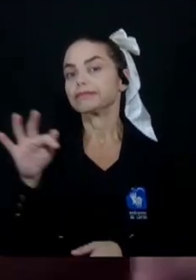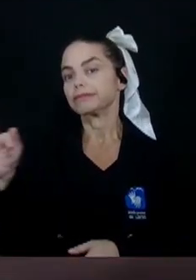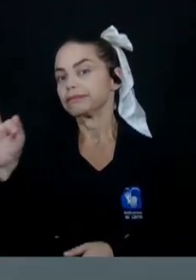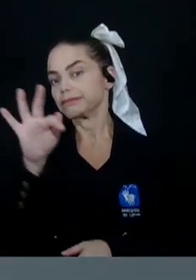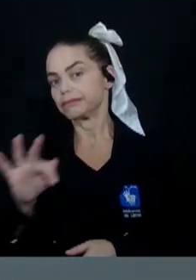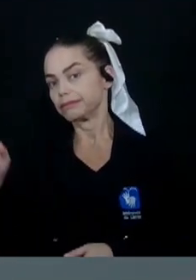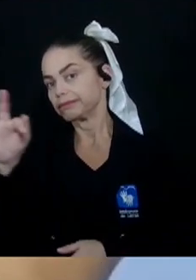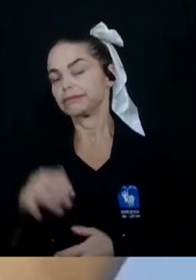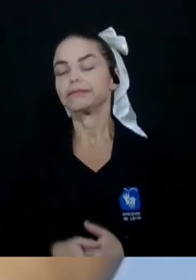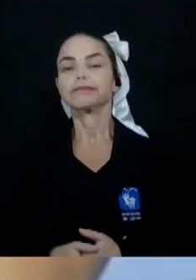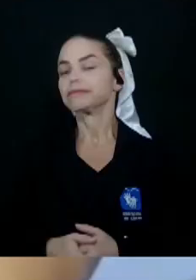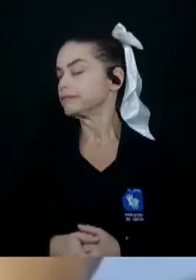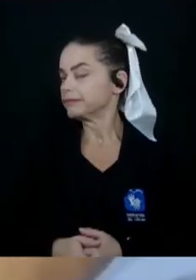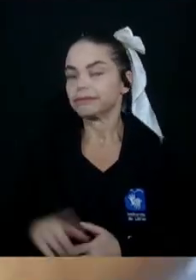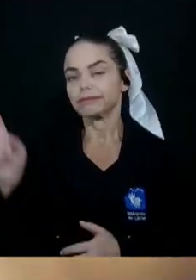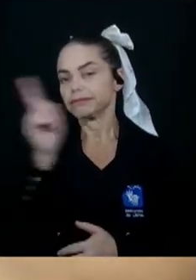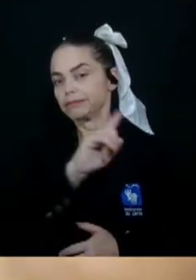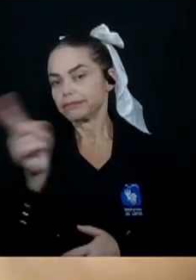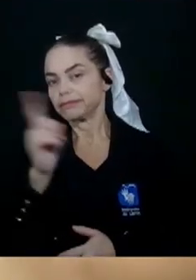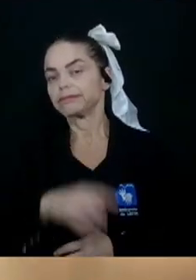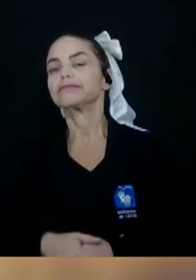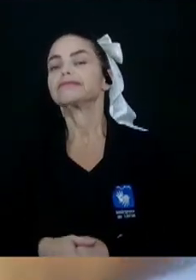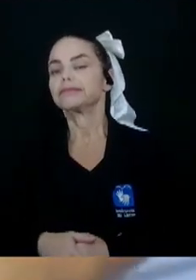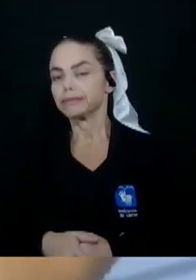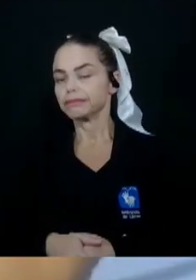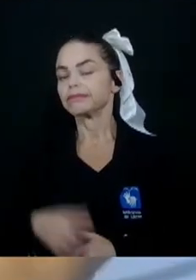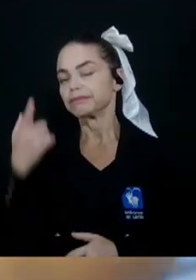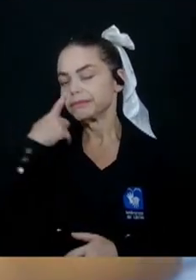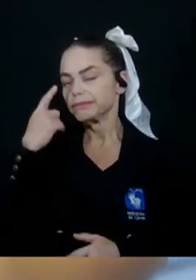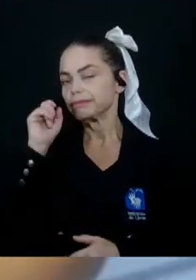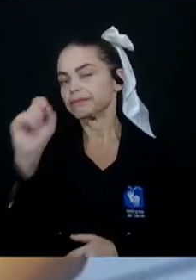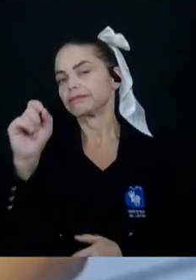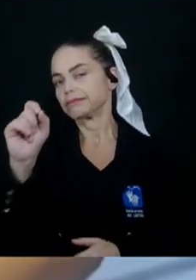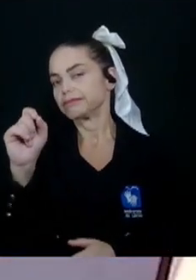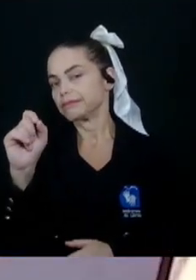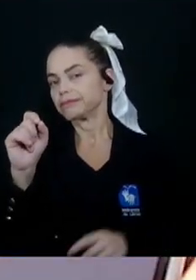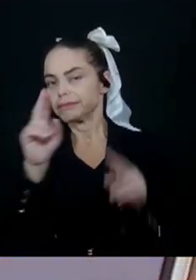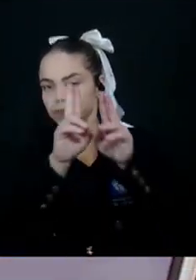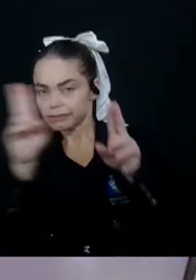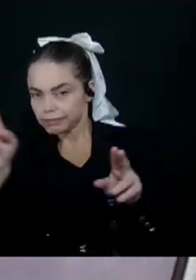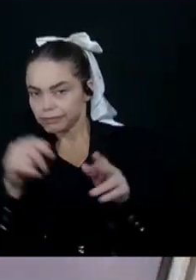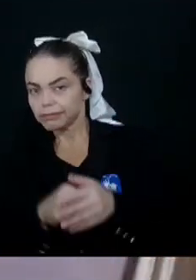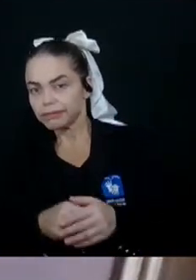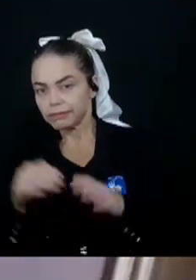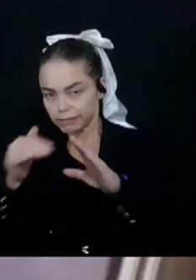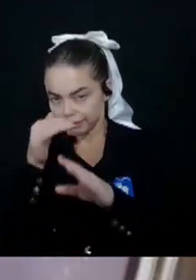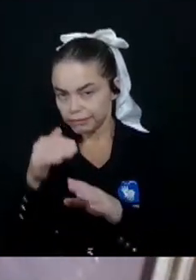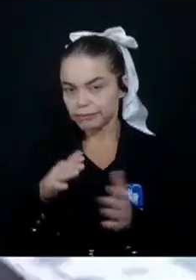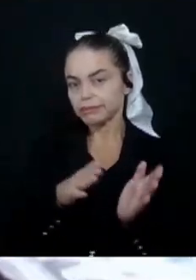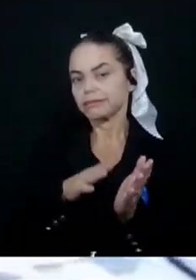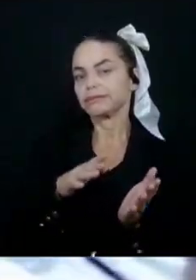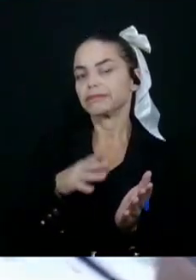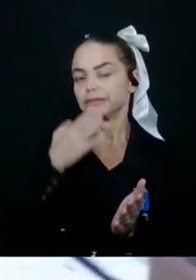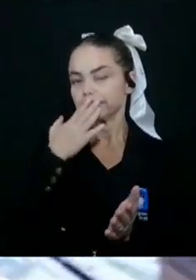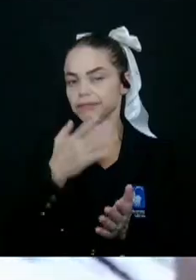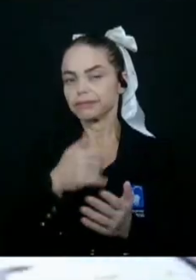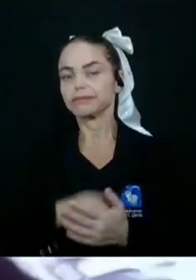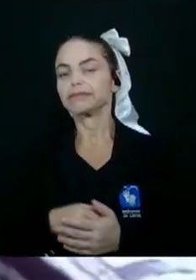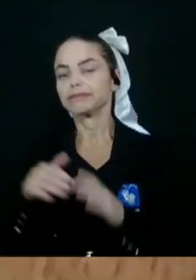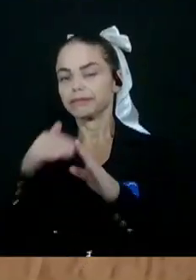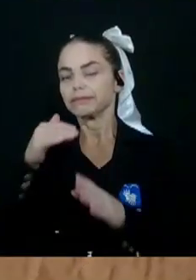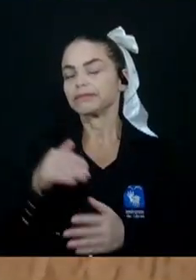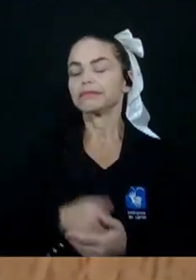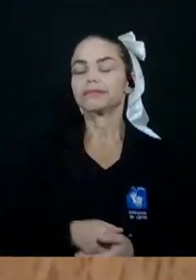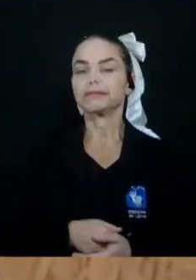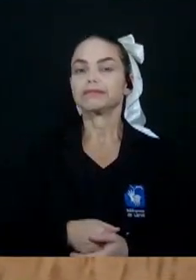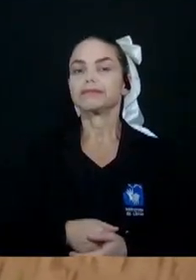Receita Federal. Então, assim, verificar quem que é o remetente, quem é que está me mandando essa cobrança? Eu recebi a cobrança de cartão de crédito